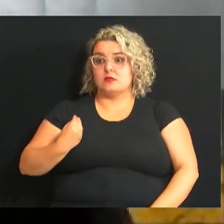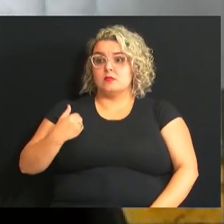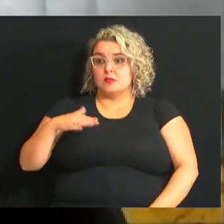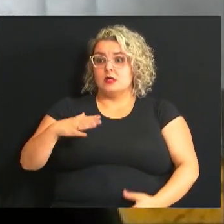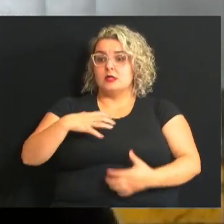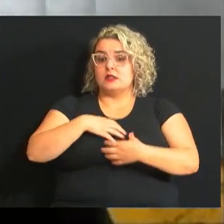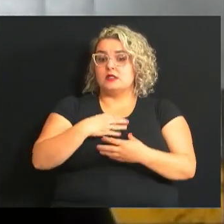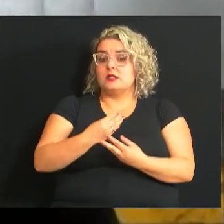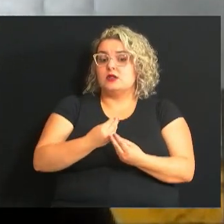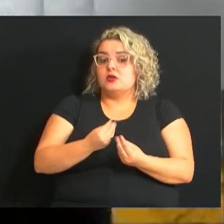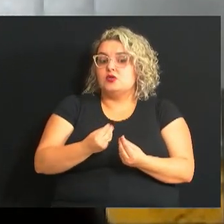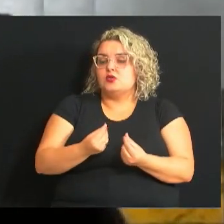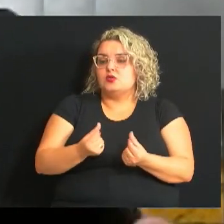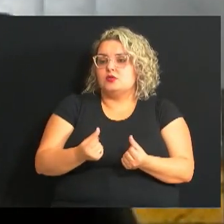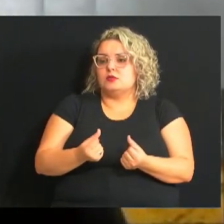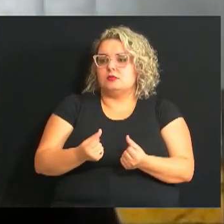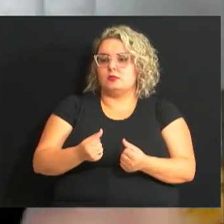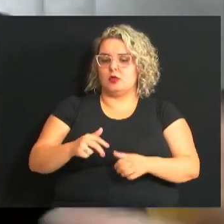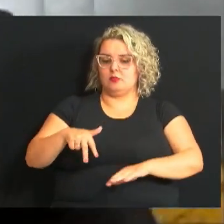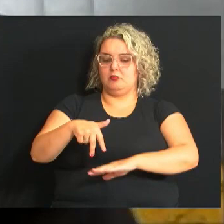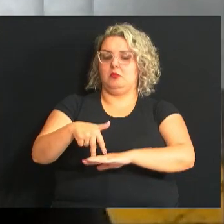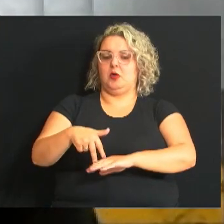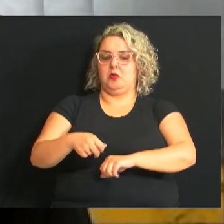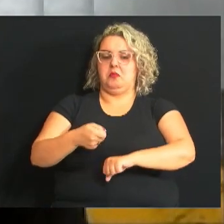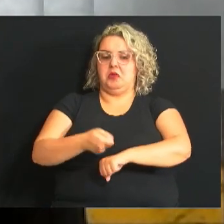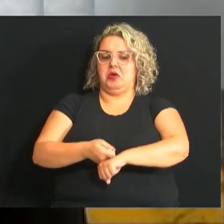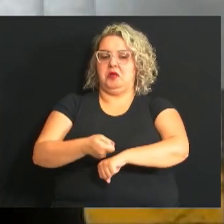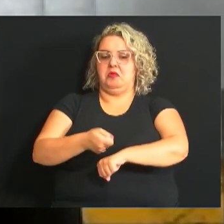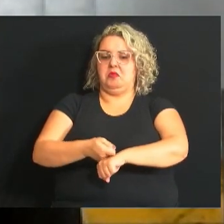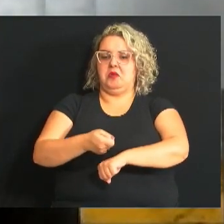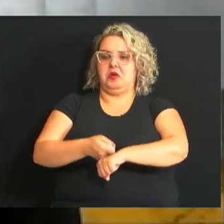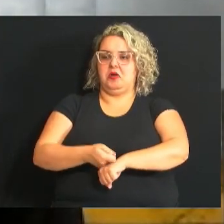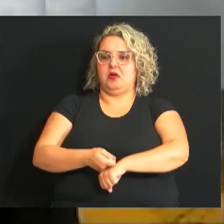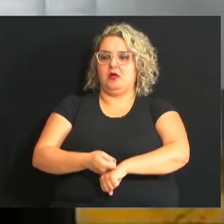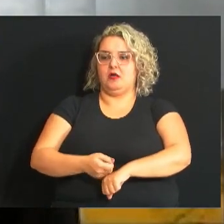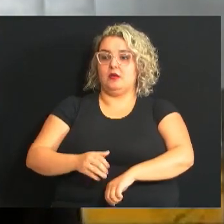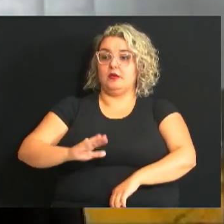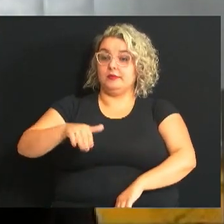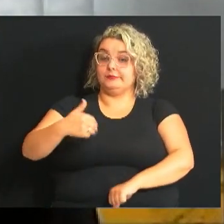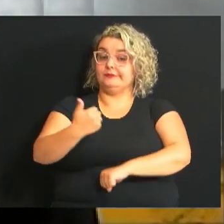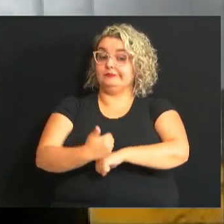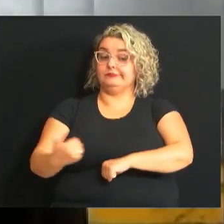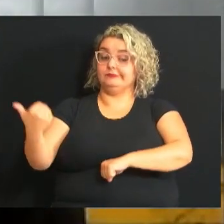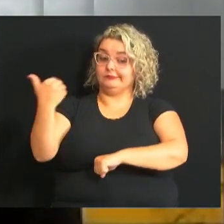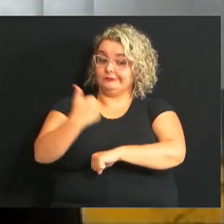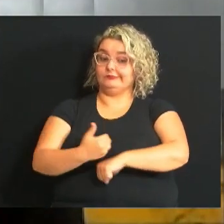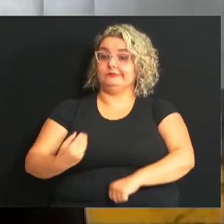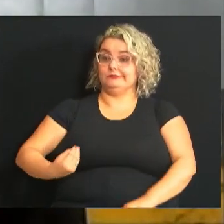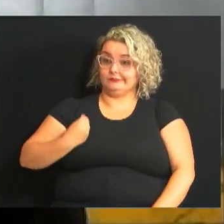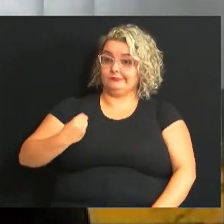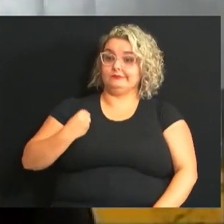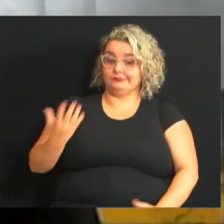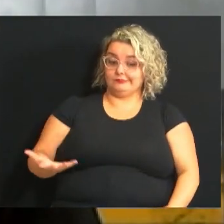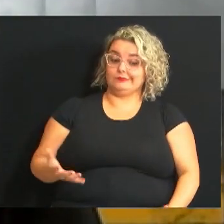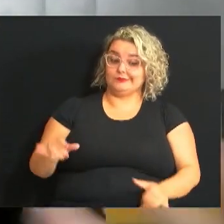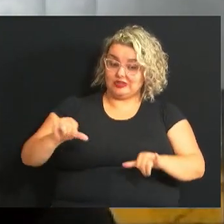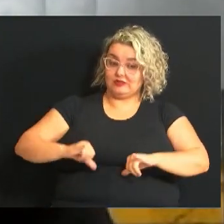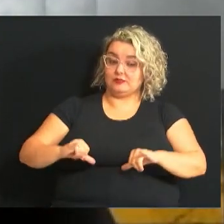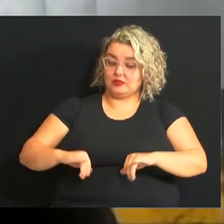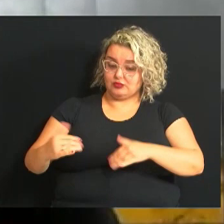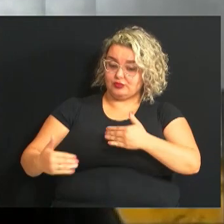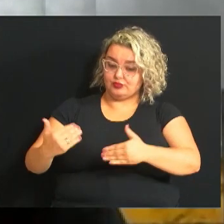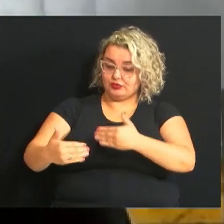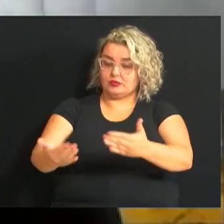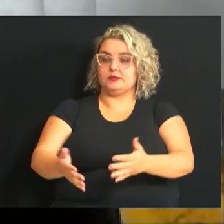são mais duros, né? Quando tomam o golpe da vida, né? As porradas que muitas vezes a vida nos dá, algumas